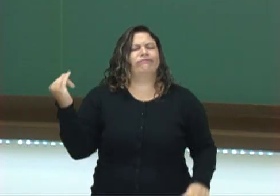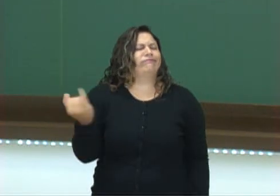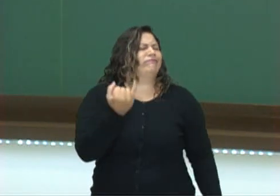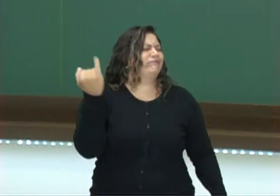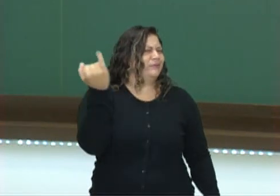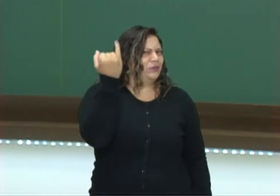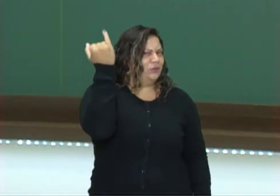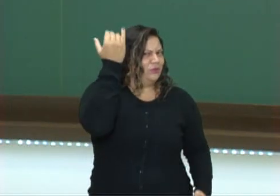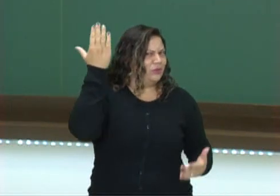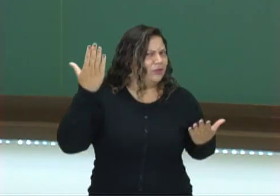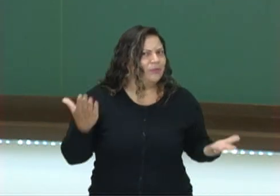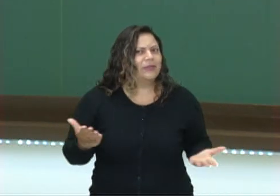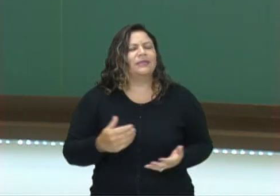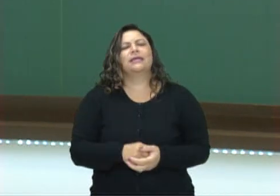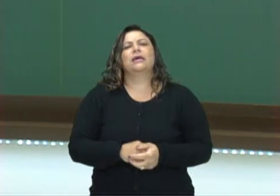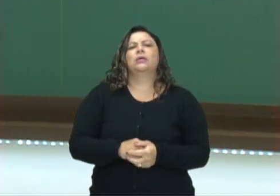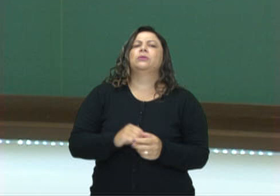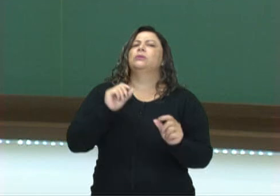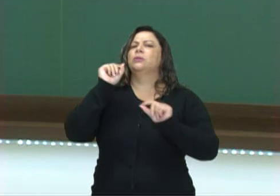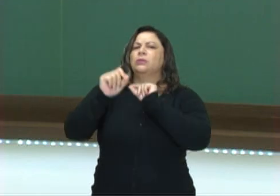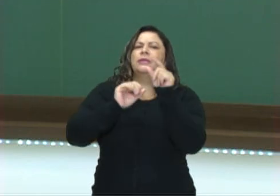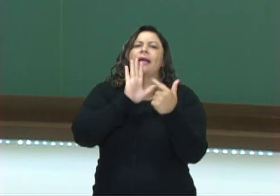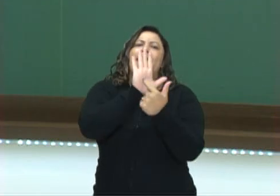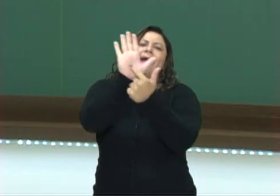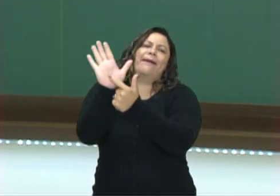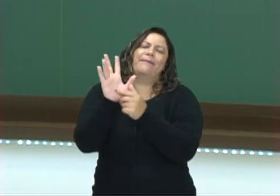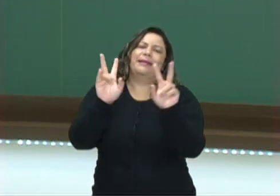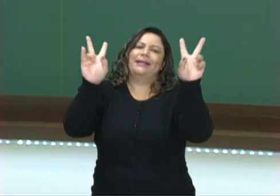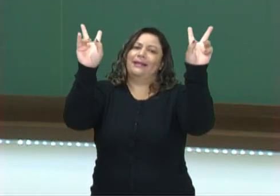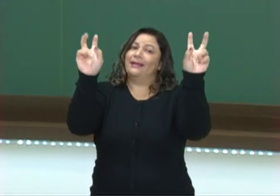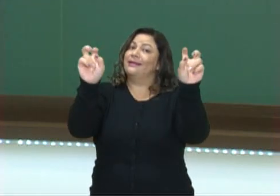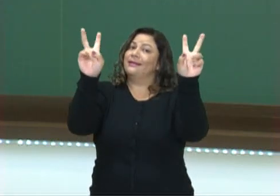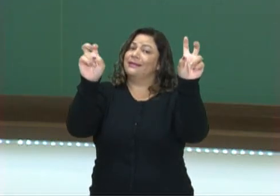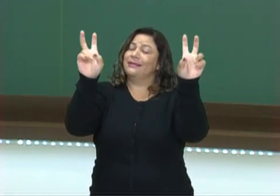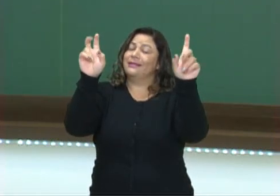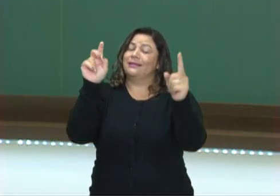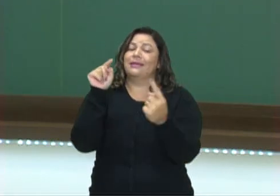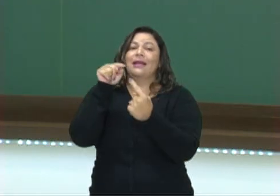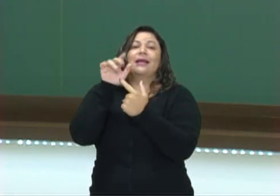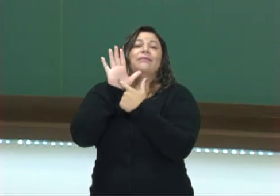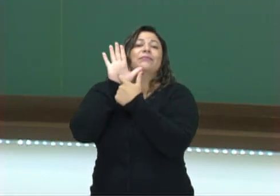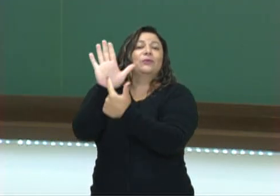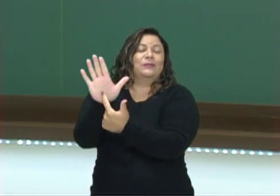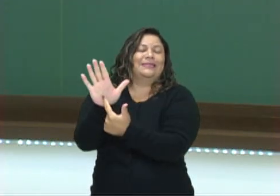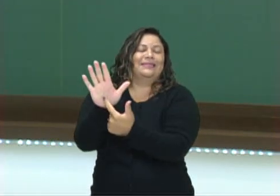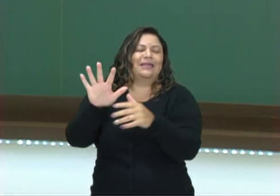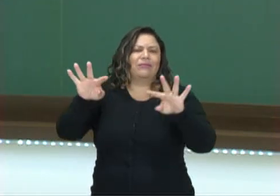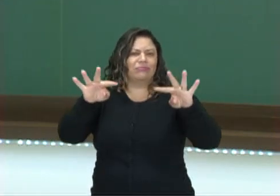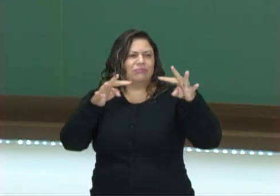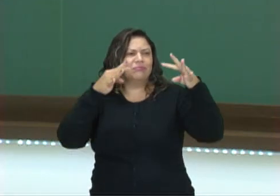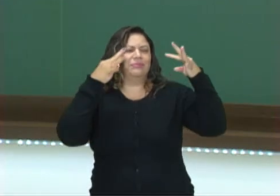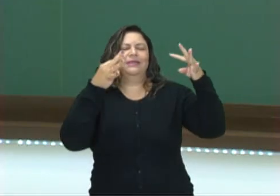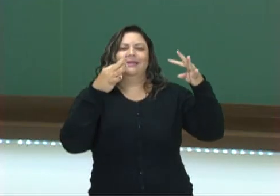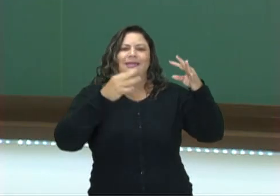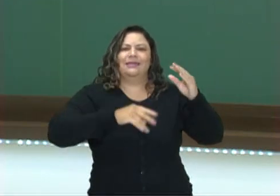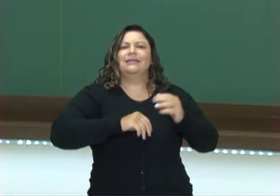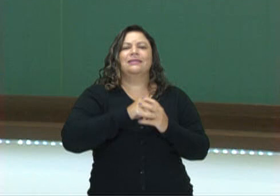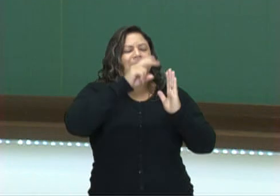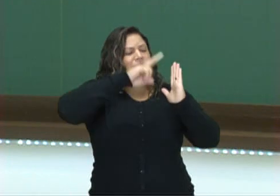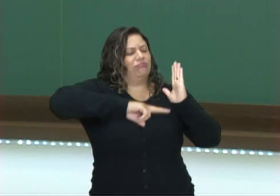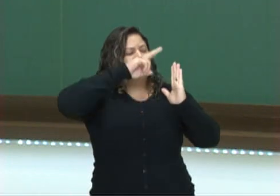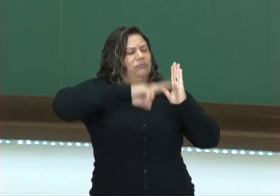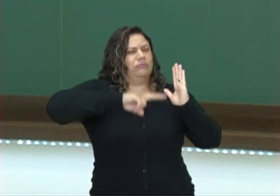já, que é a função de apresentar o tema, indicar, chamar a atenção do leitor para o que vai